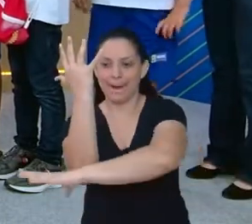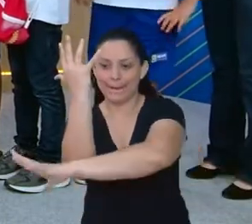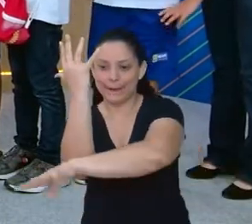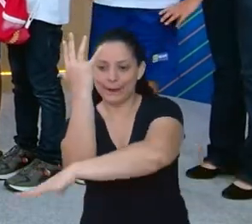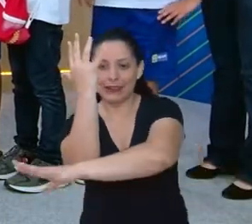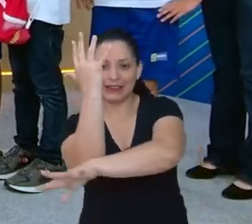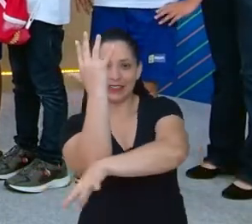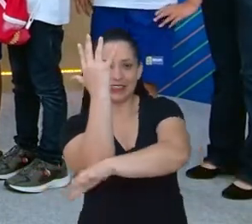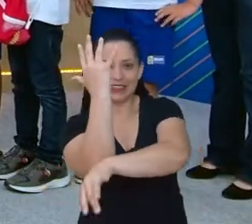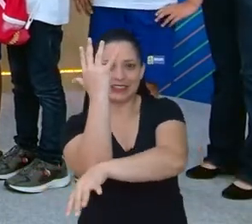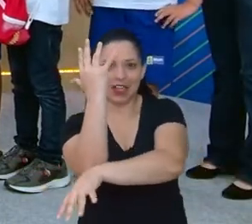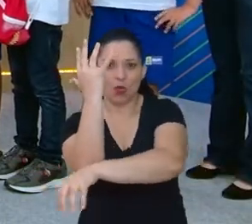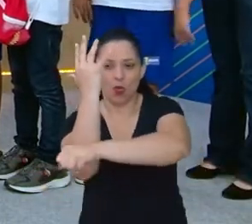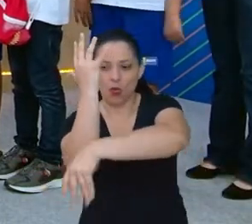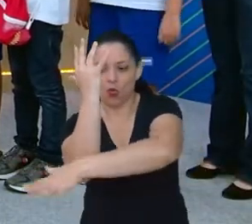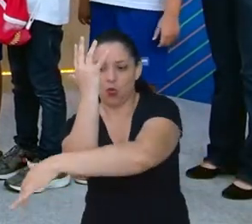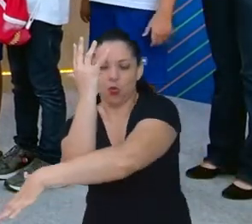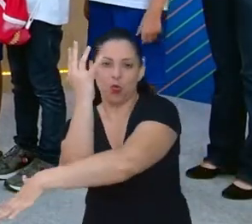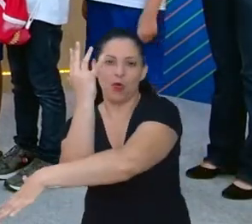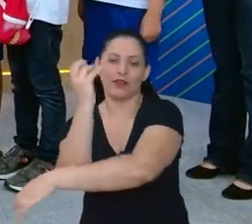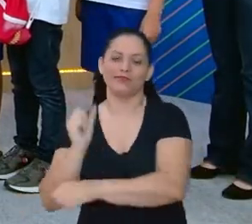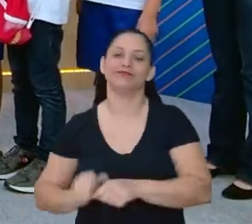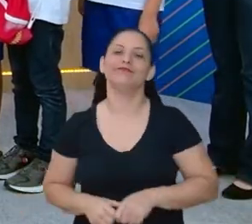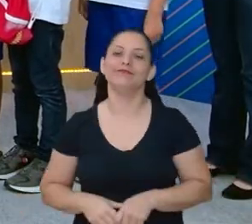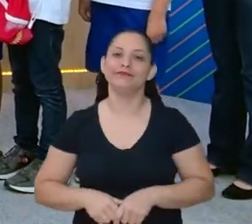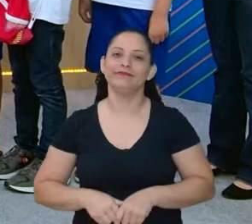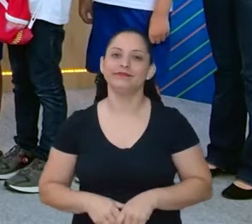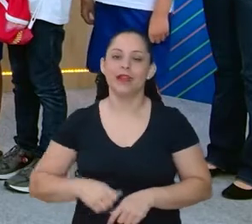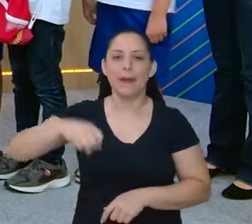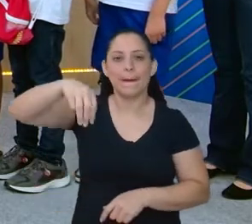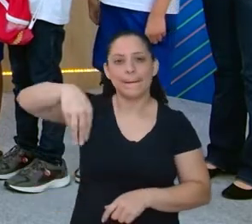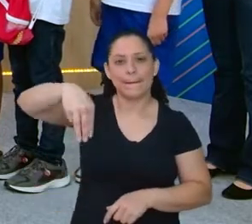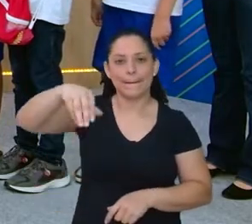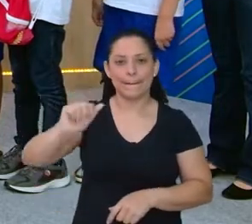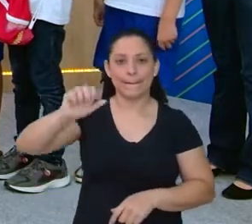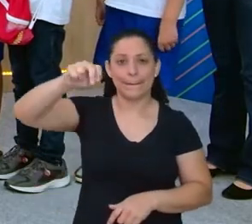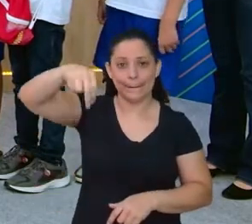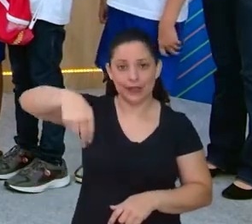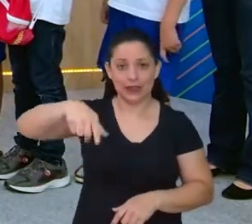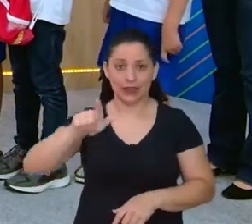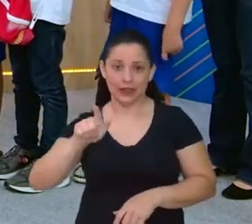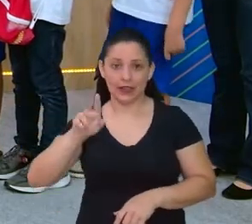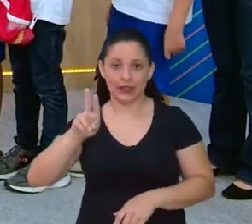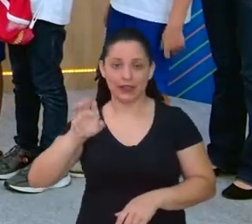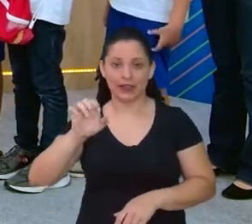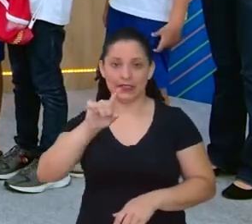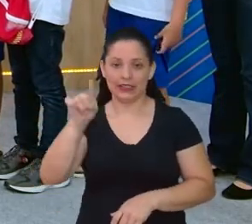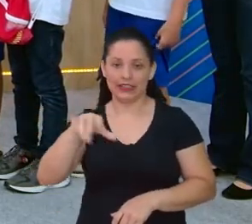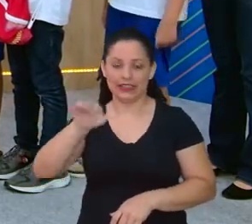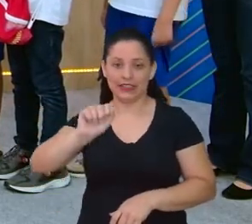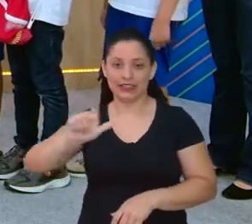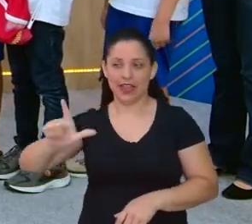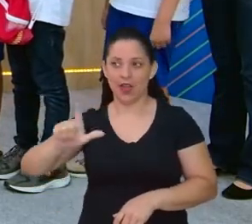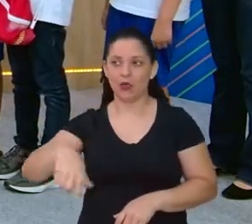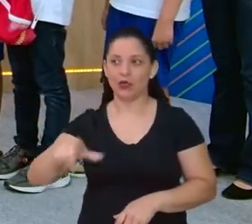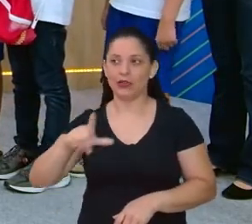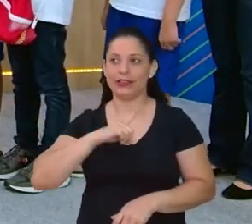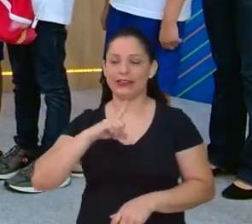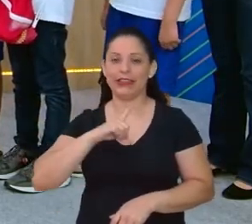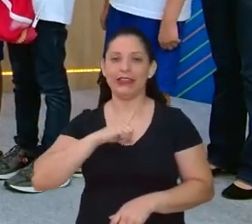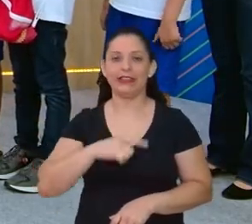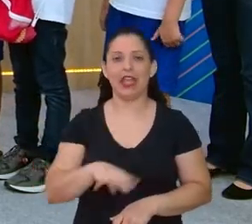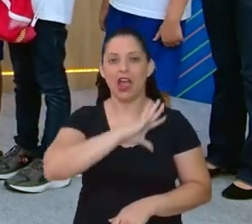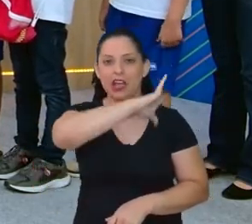Manguezal, legal. que bacana. E a gente está fazendo animais no manguezal. A gente tá fazendo animais do manguezal